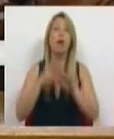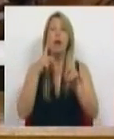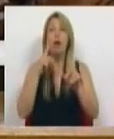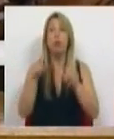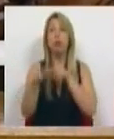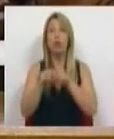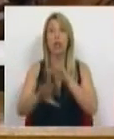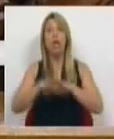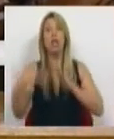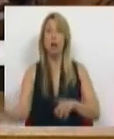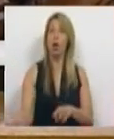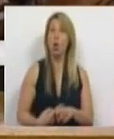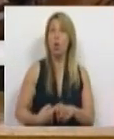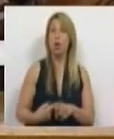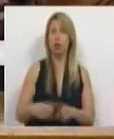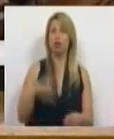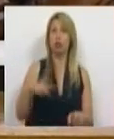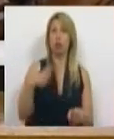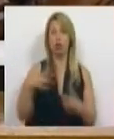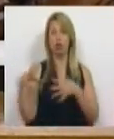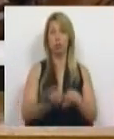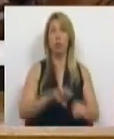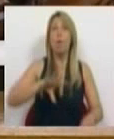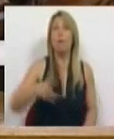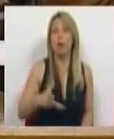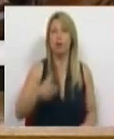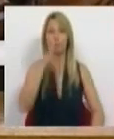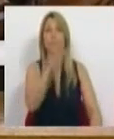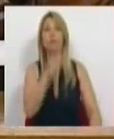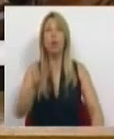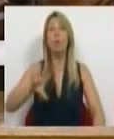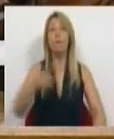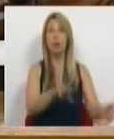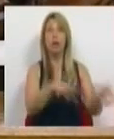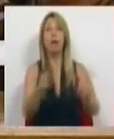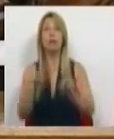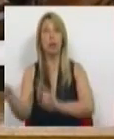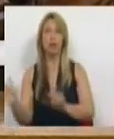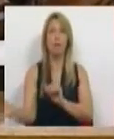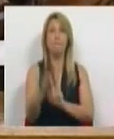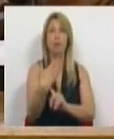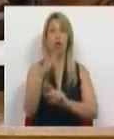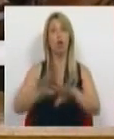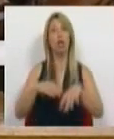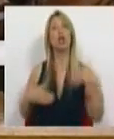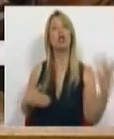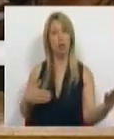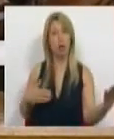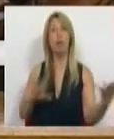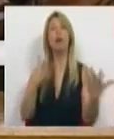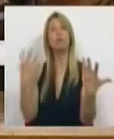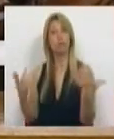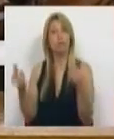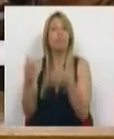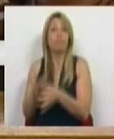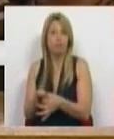interesses do capital monopolista que domina o país. A concretização de uma política alternativa patriótica e de esquerda, sendo inseparável